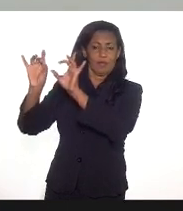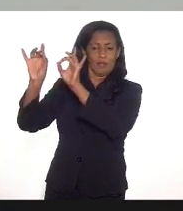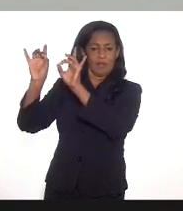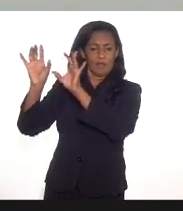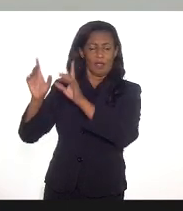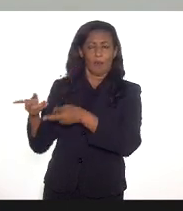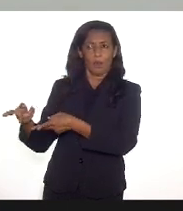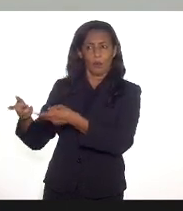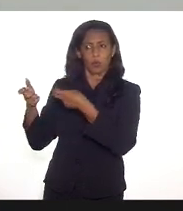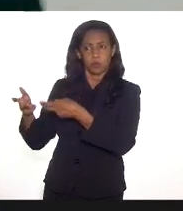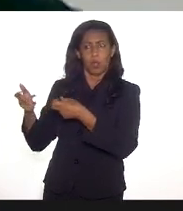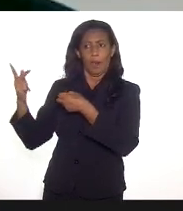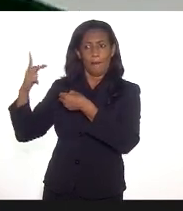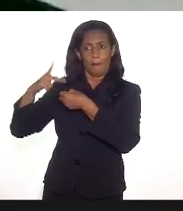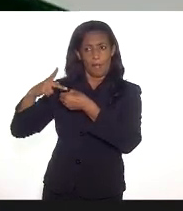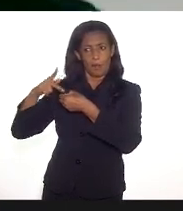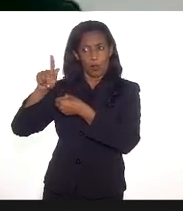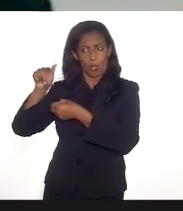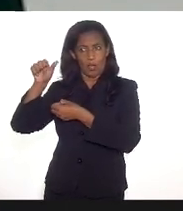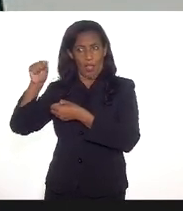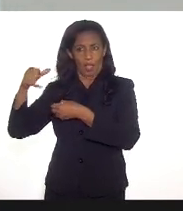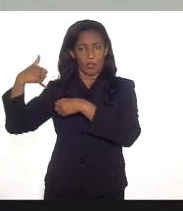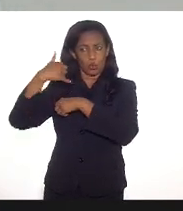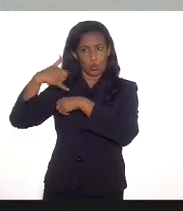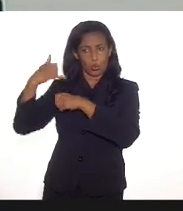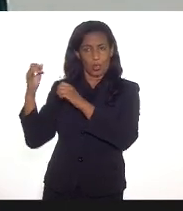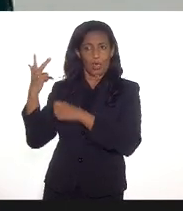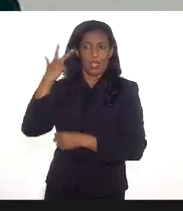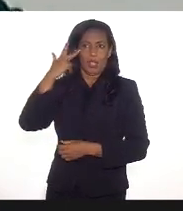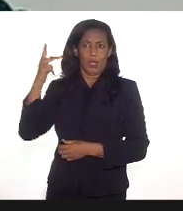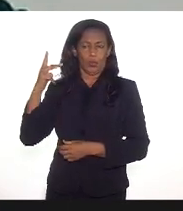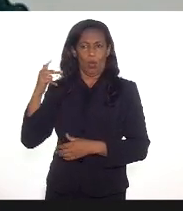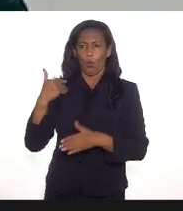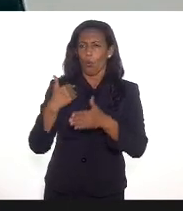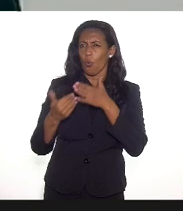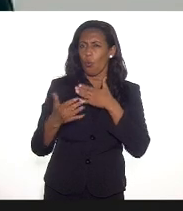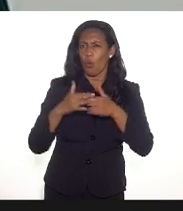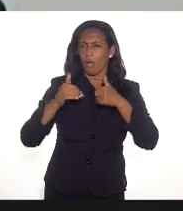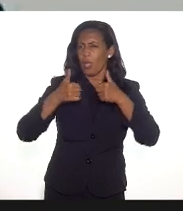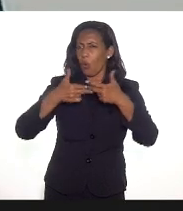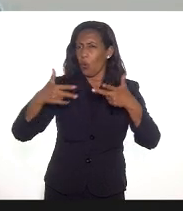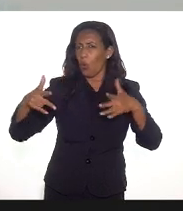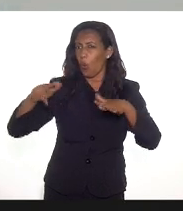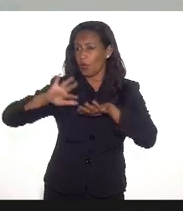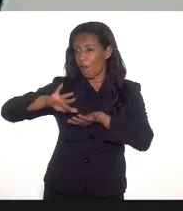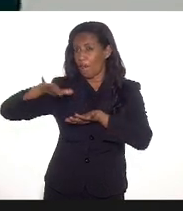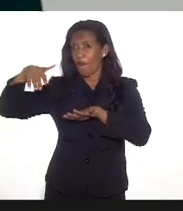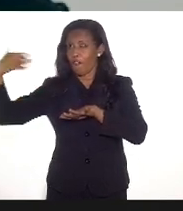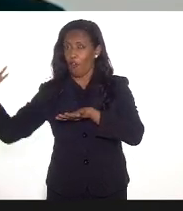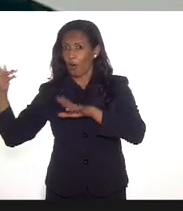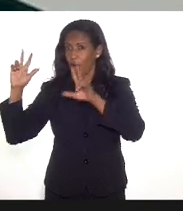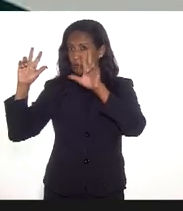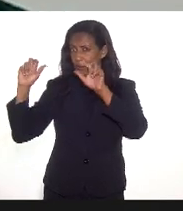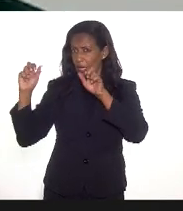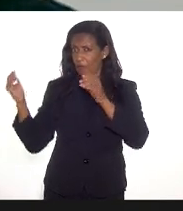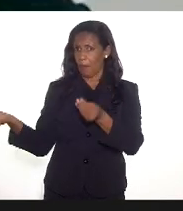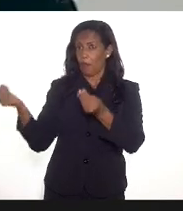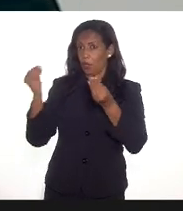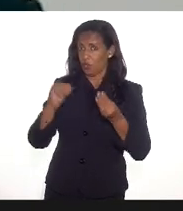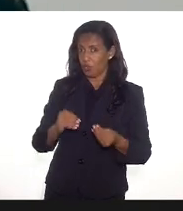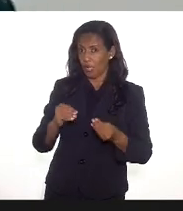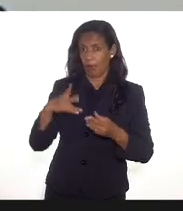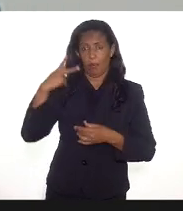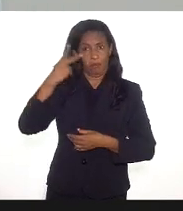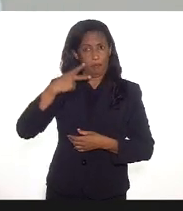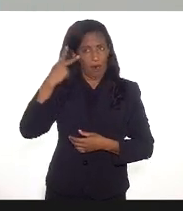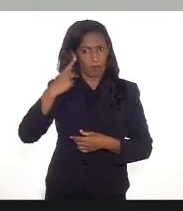de exploração e produção de petróleo e gás natural. Qualquer coisa além do que está aqui pode nos trazer para o Parlamento uma